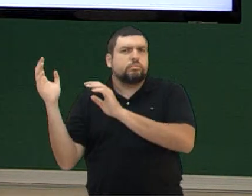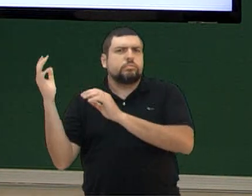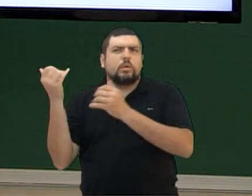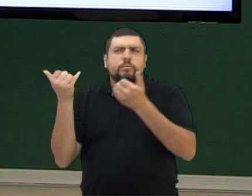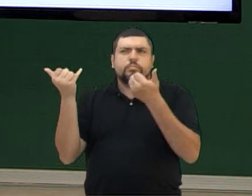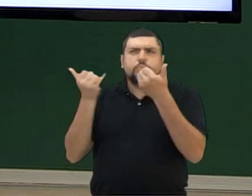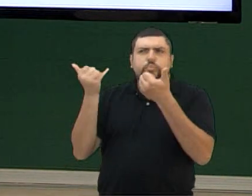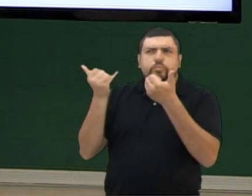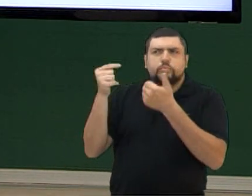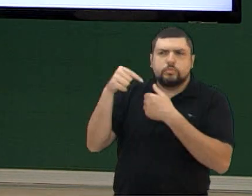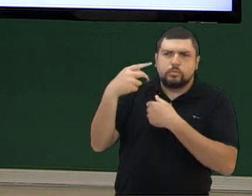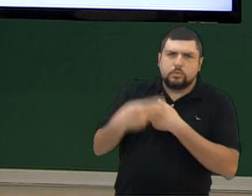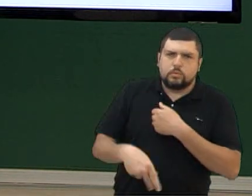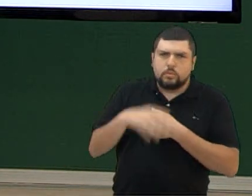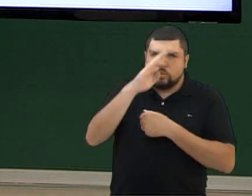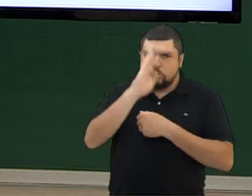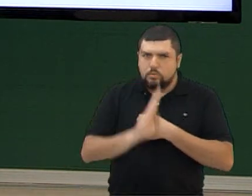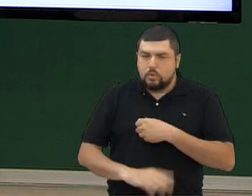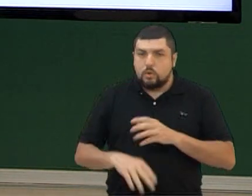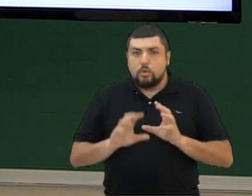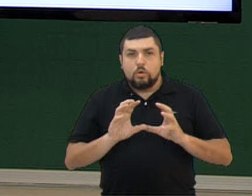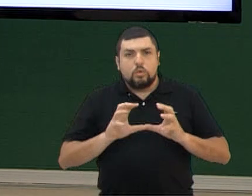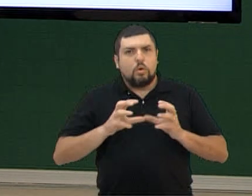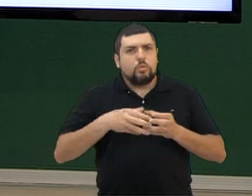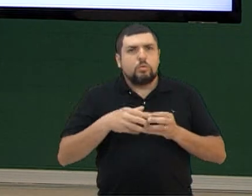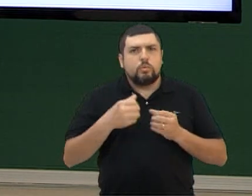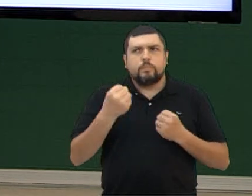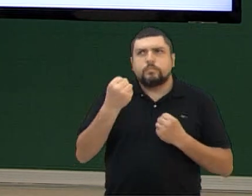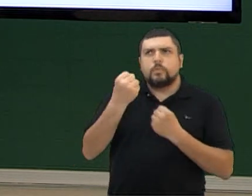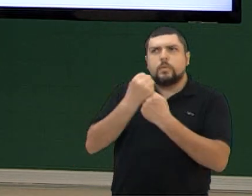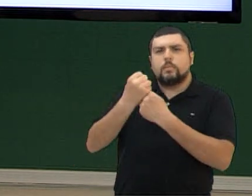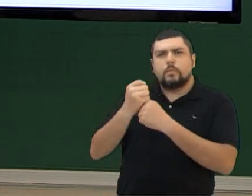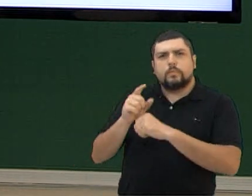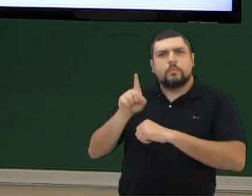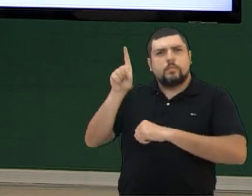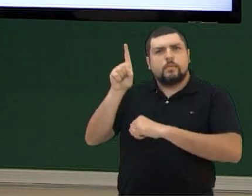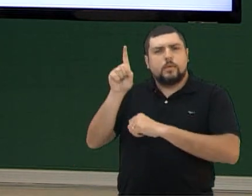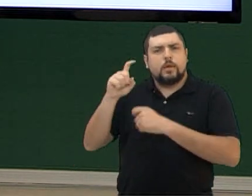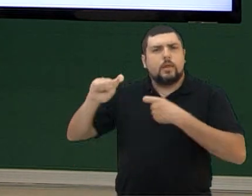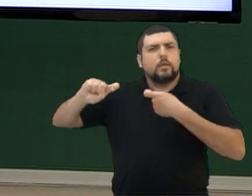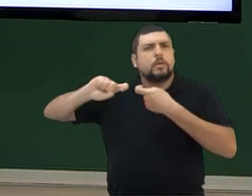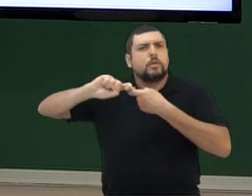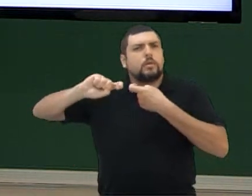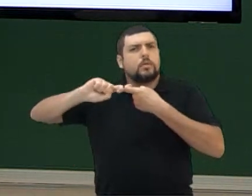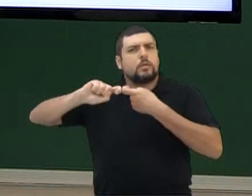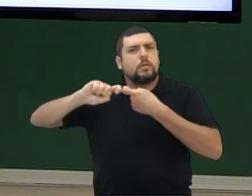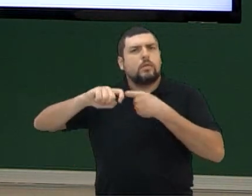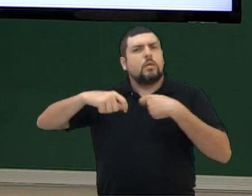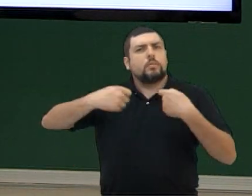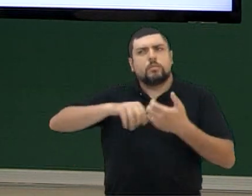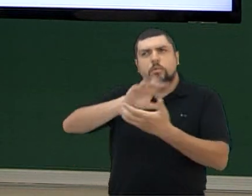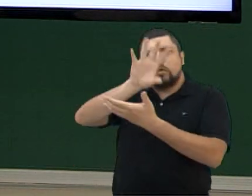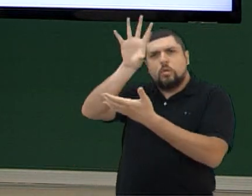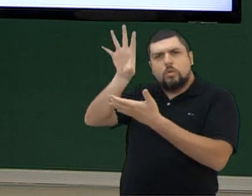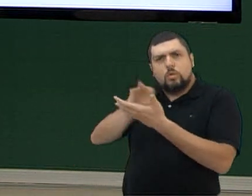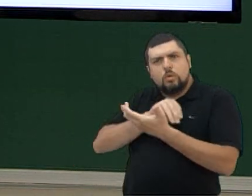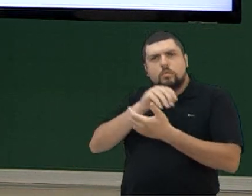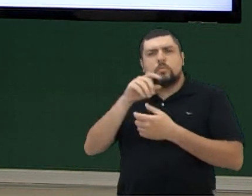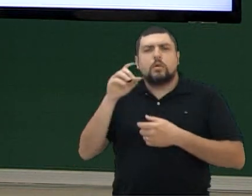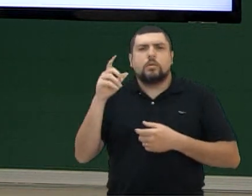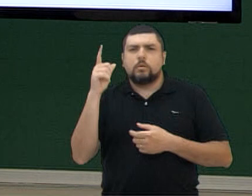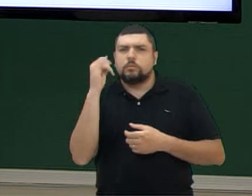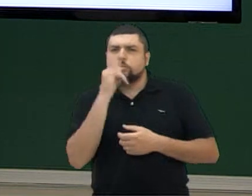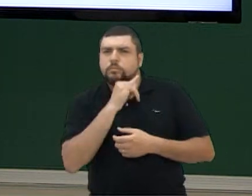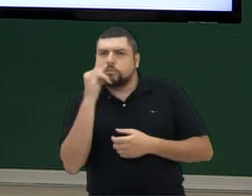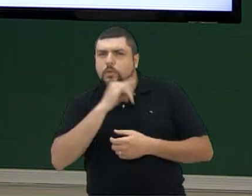e aí há um grupo no Brasil que defende de que a reação ao governo tem que ser inspirada no fascismo italiano e no nazismo